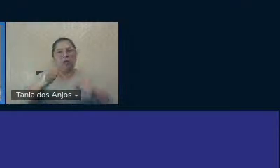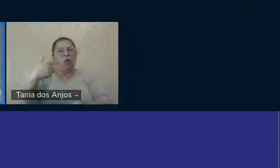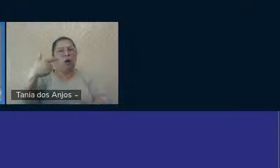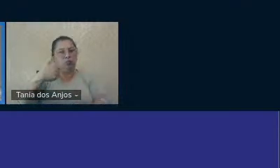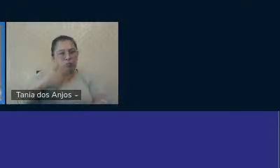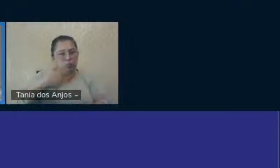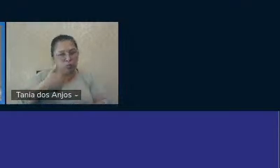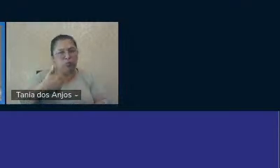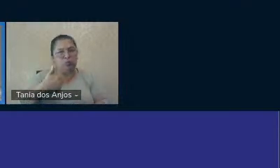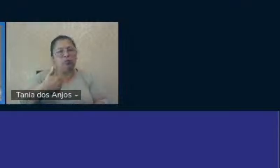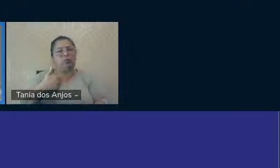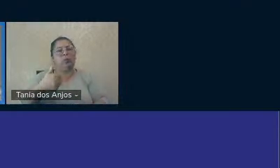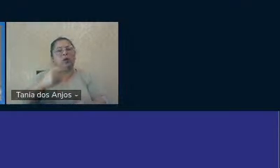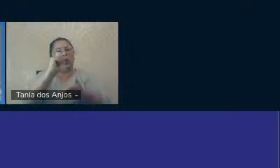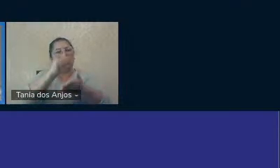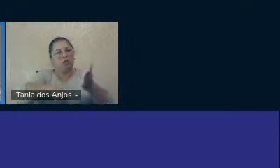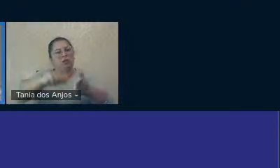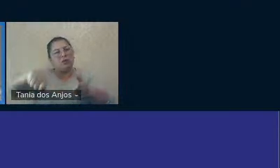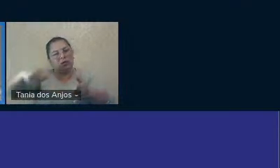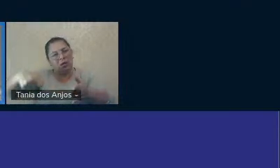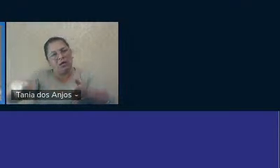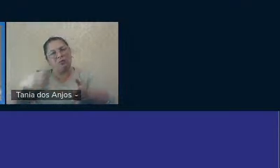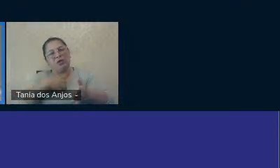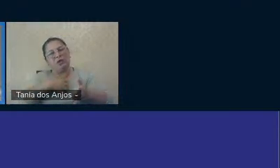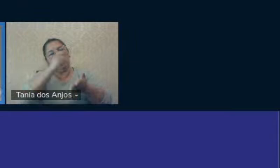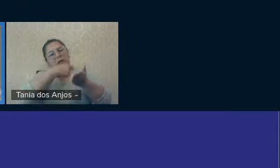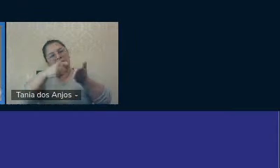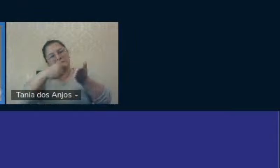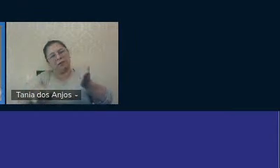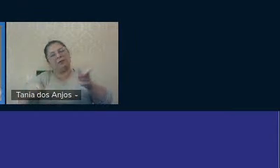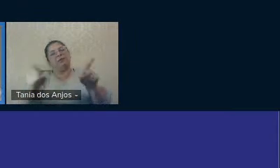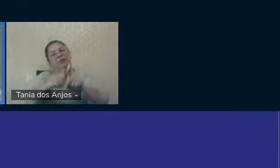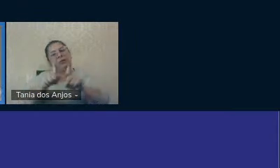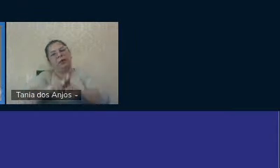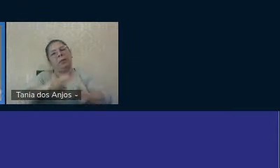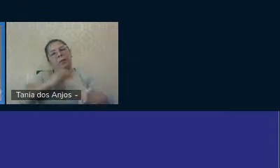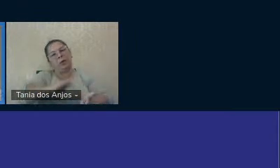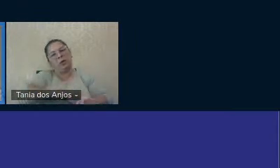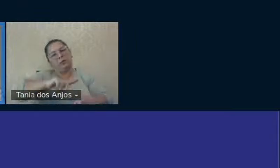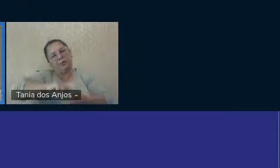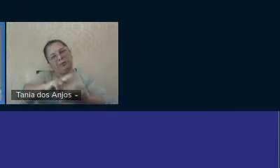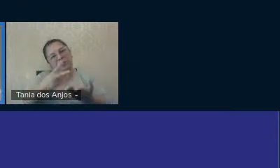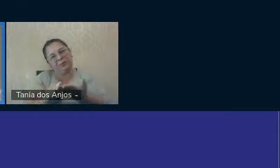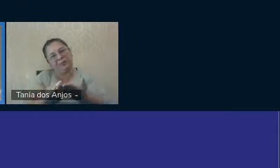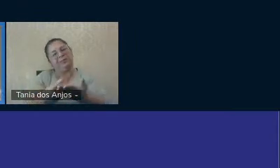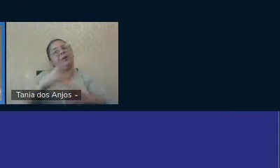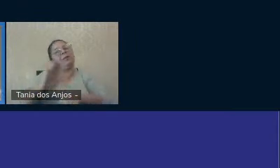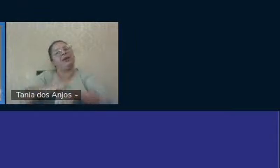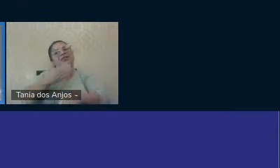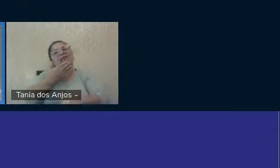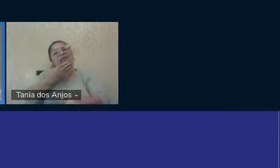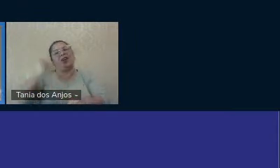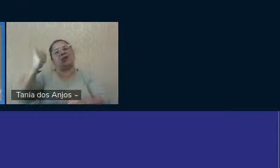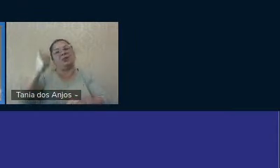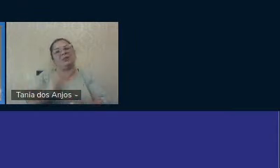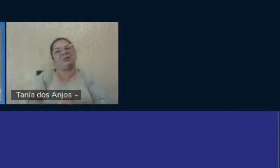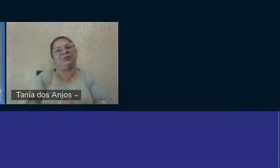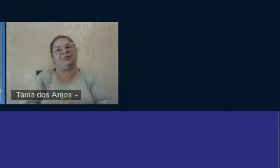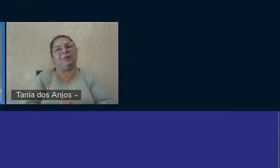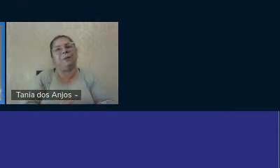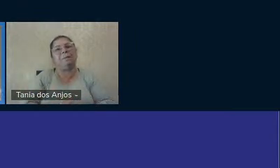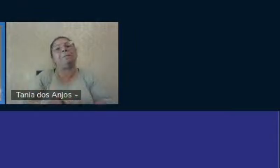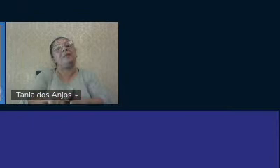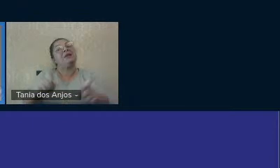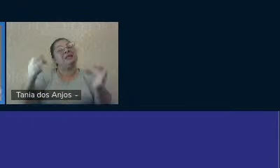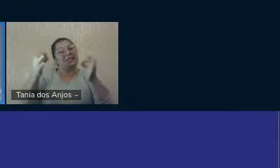língua de sinais na forma escrita. Depois, para fazer as traduções de escritos sinais para o português é mais fácil. Exatamente, Nicole.